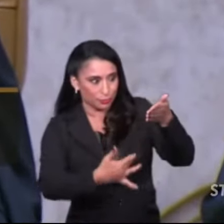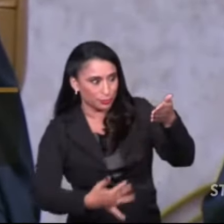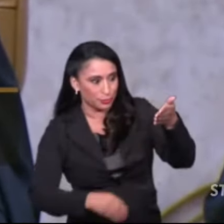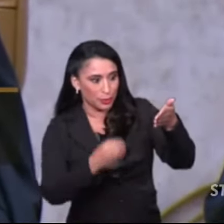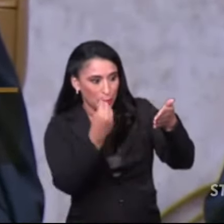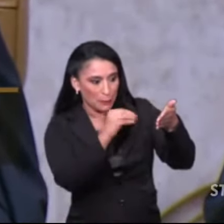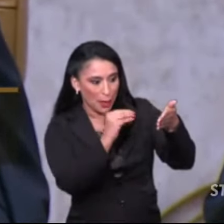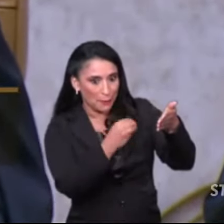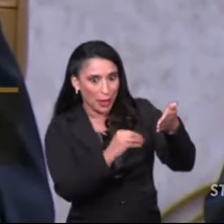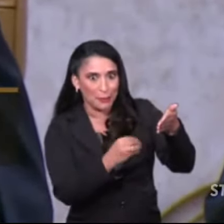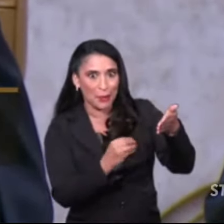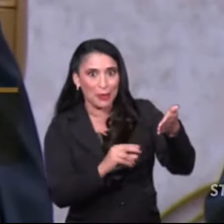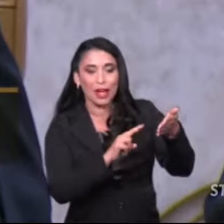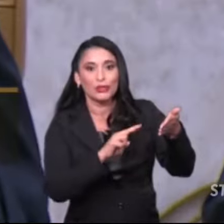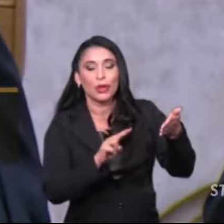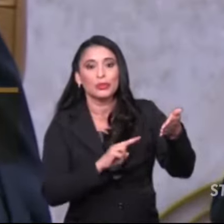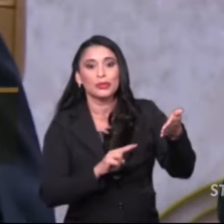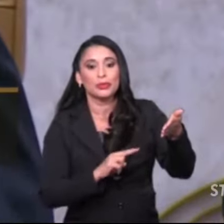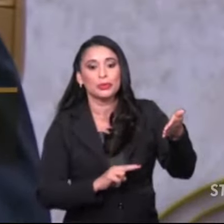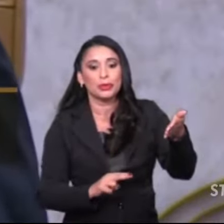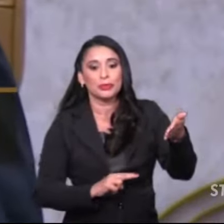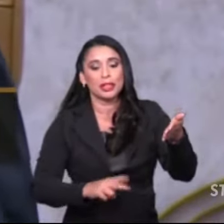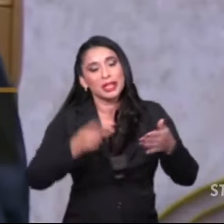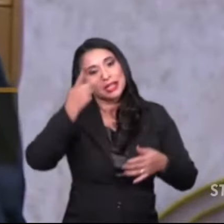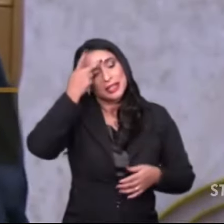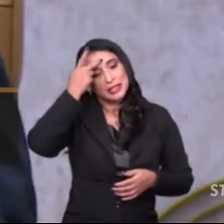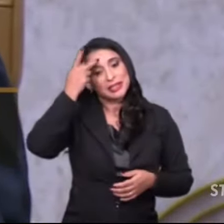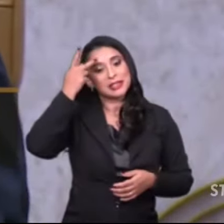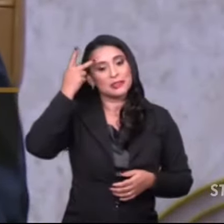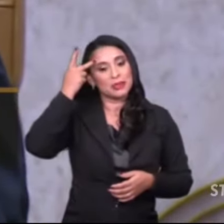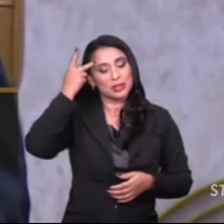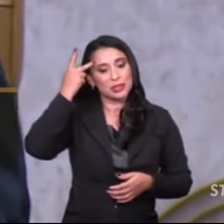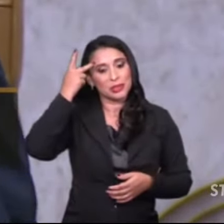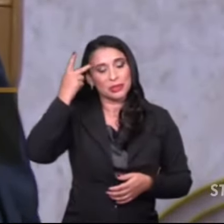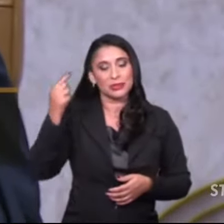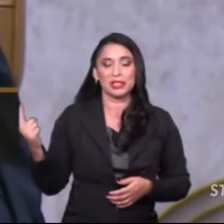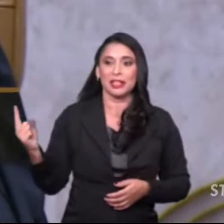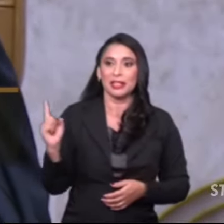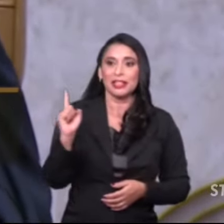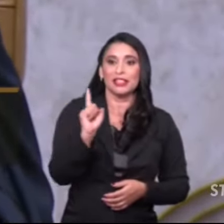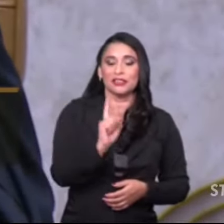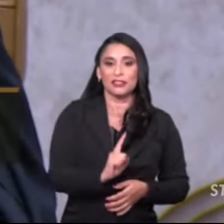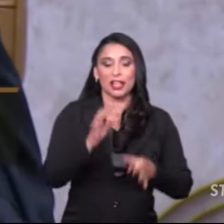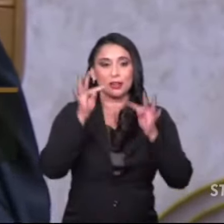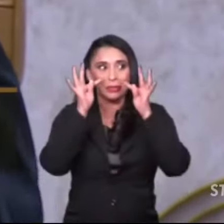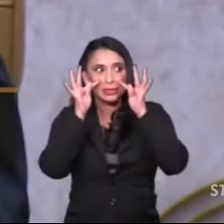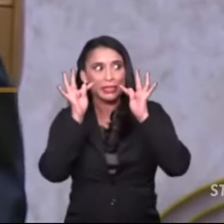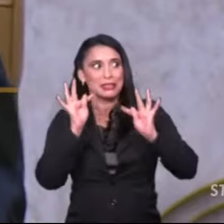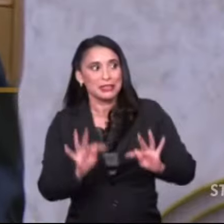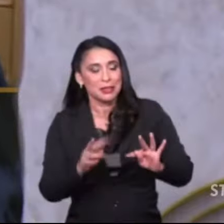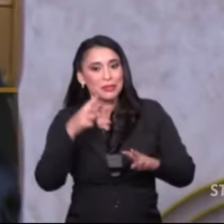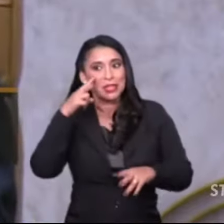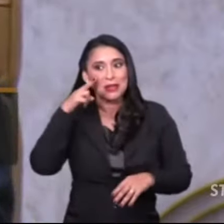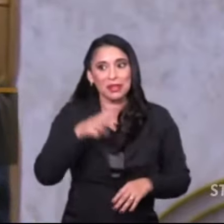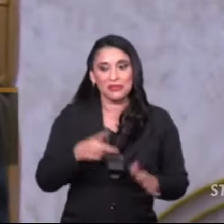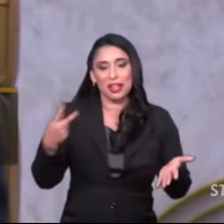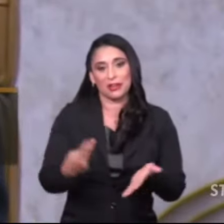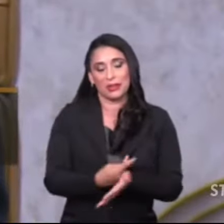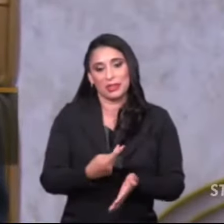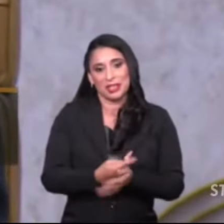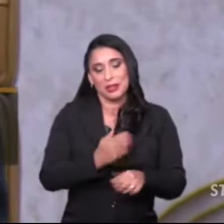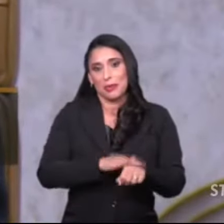podem perceber, de pessoas que acorreram aqui para testemunhar esse momento culminante na carreira